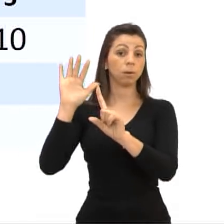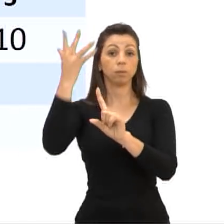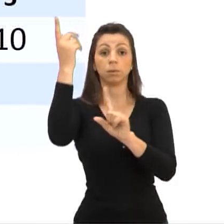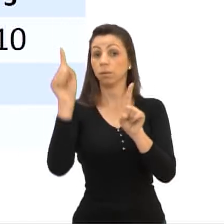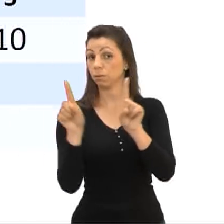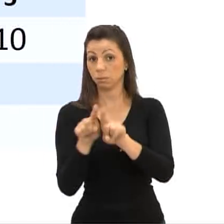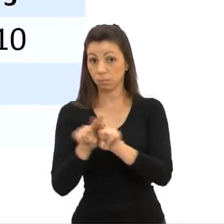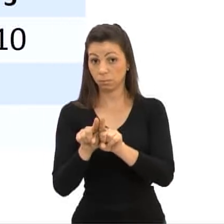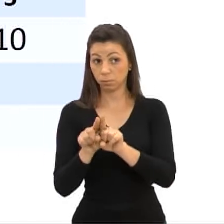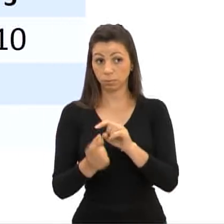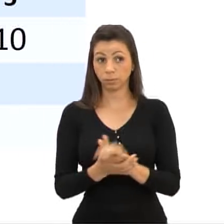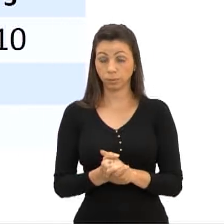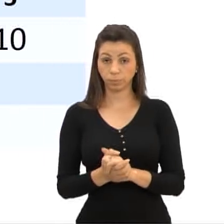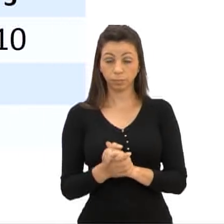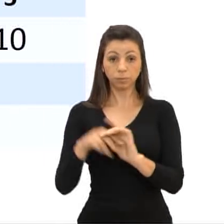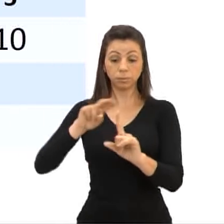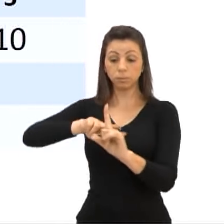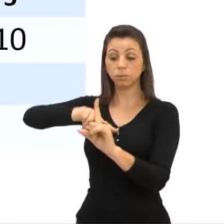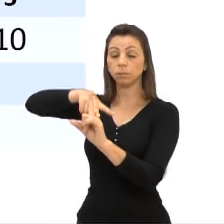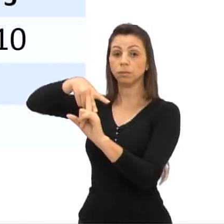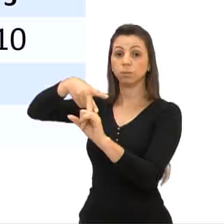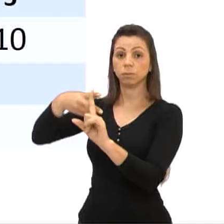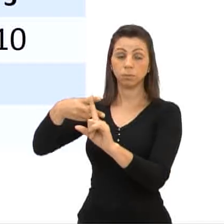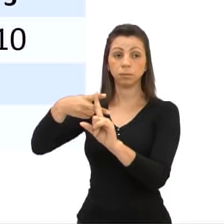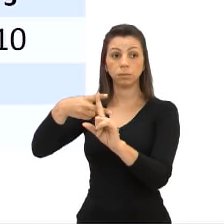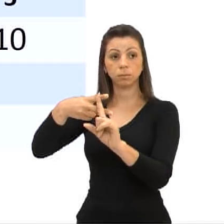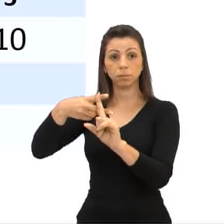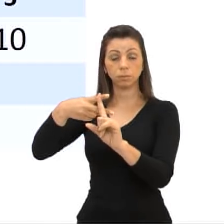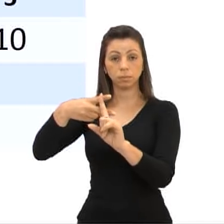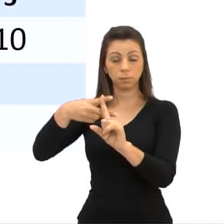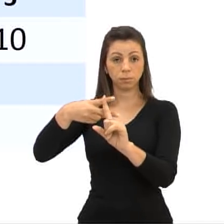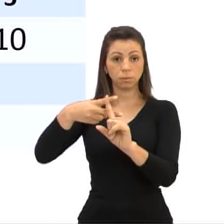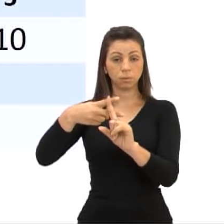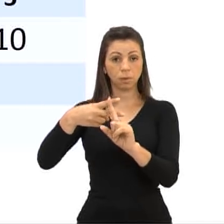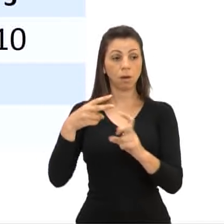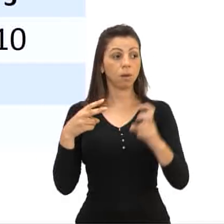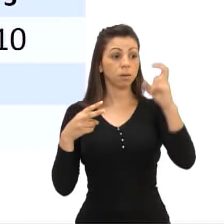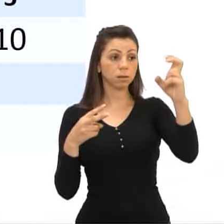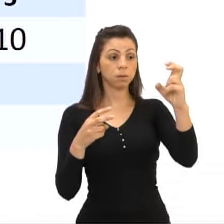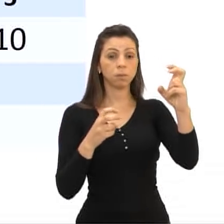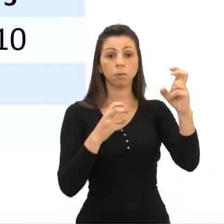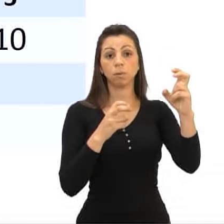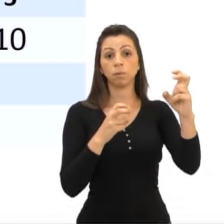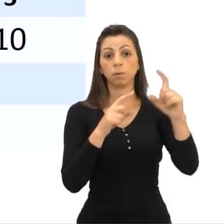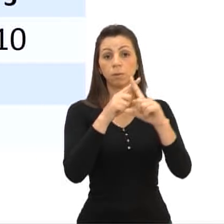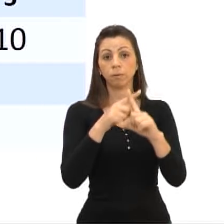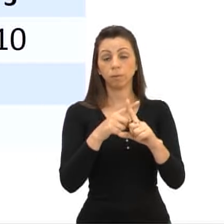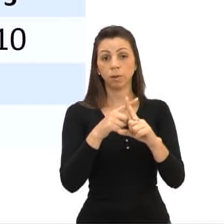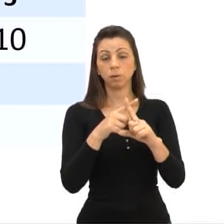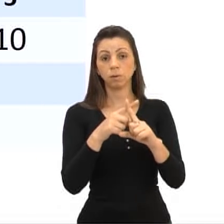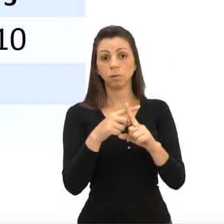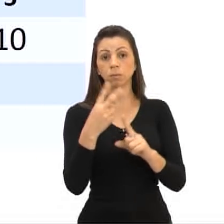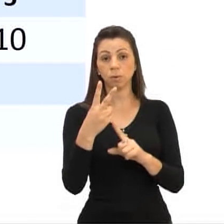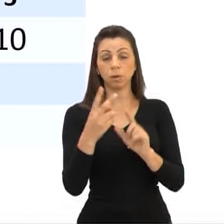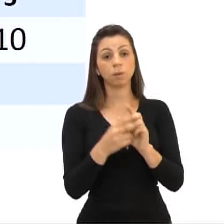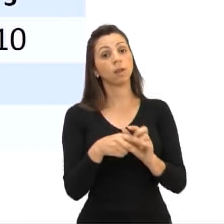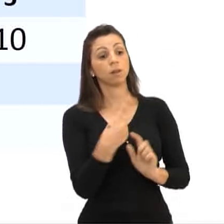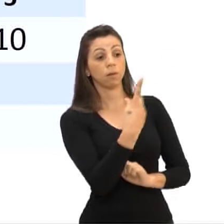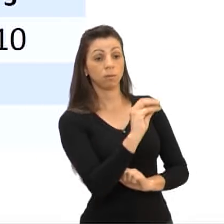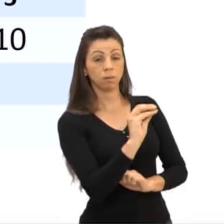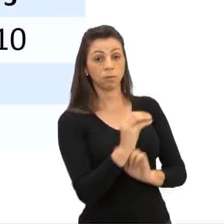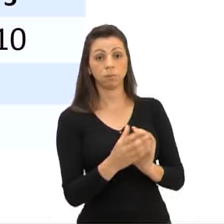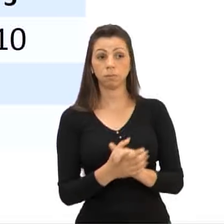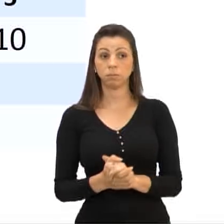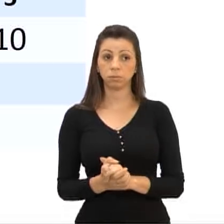também. Se você dobrar por 2 vezes 5, você vai ter o 10. Você preenchendo essa